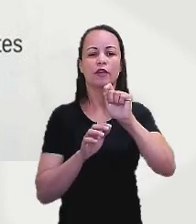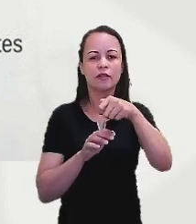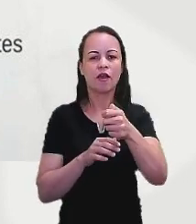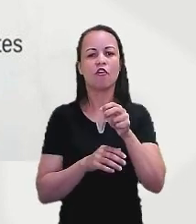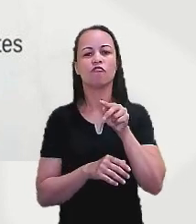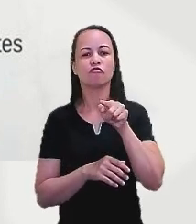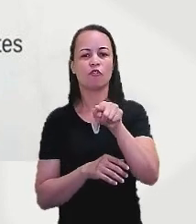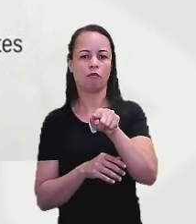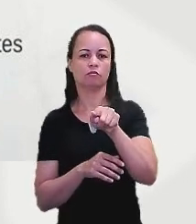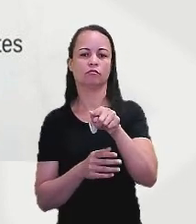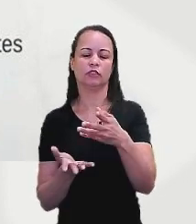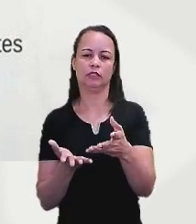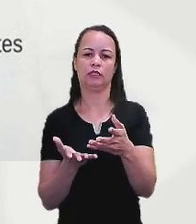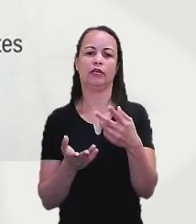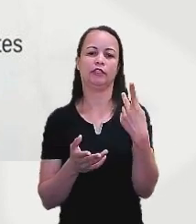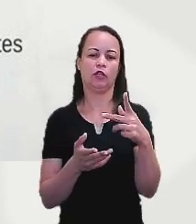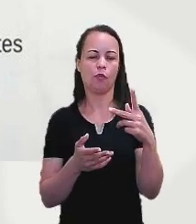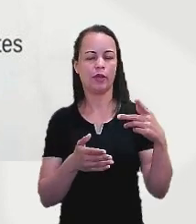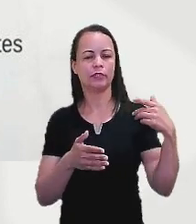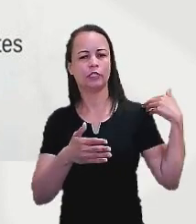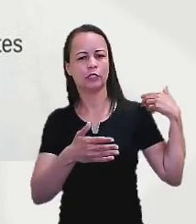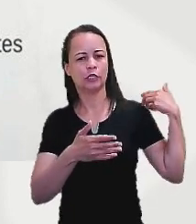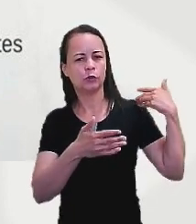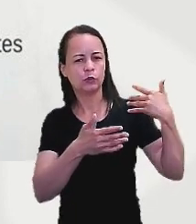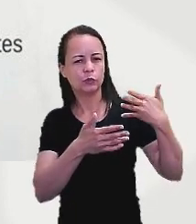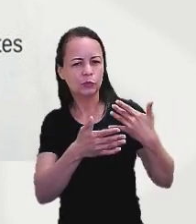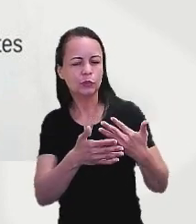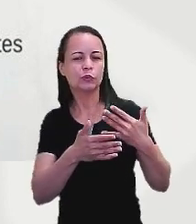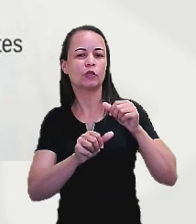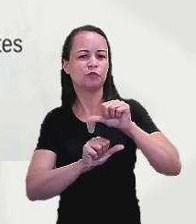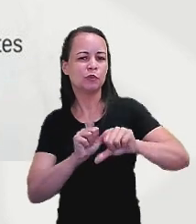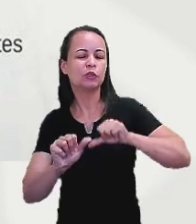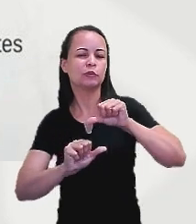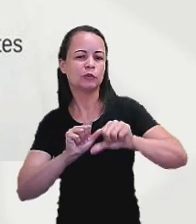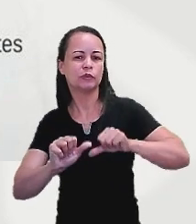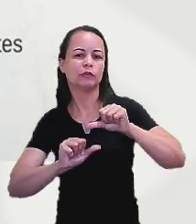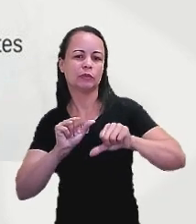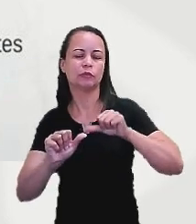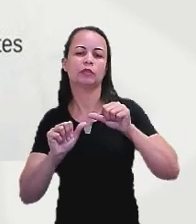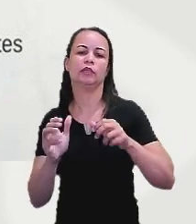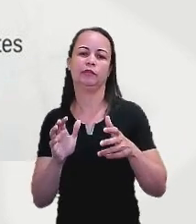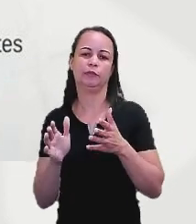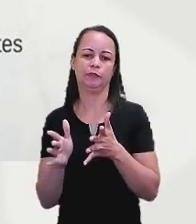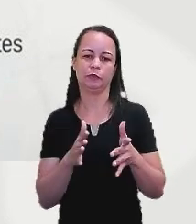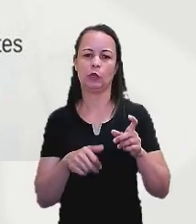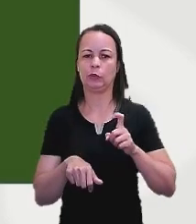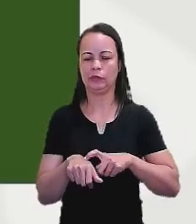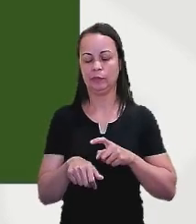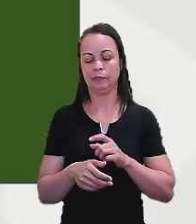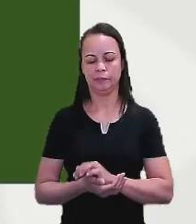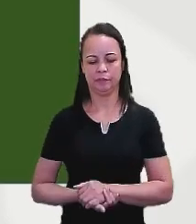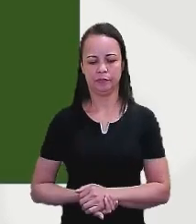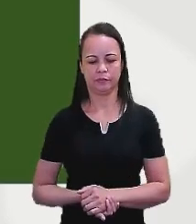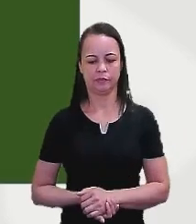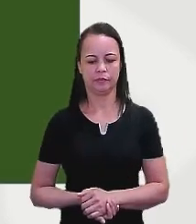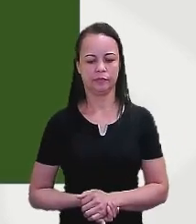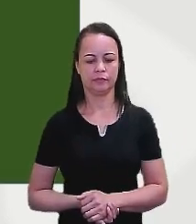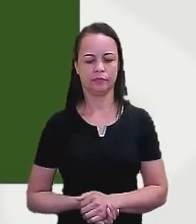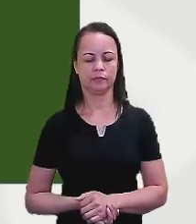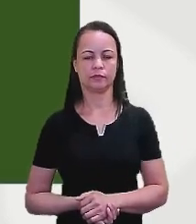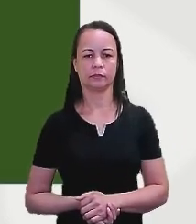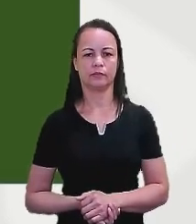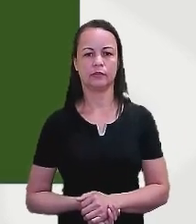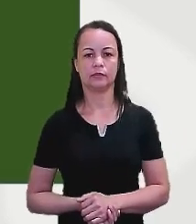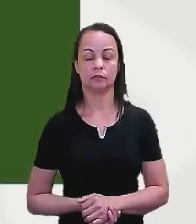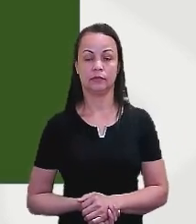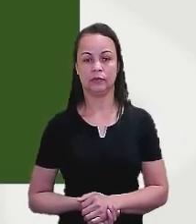linguística histórica que foi mudando ao longo dos anos, ao longo do tempo, ok? Então